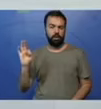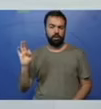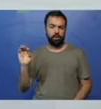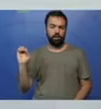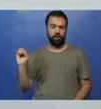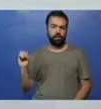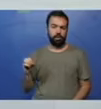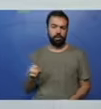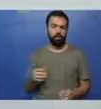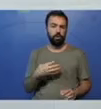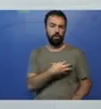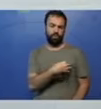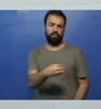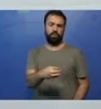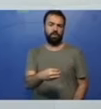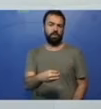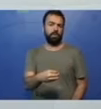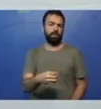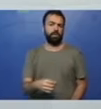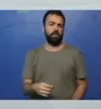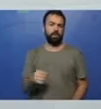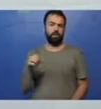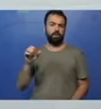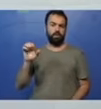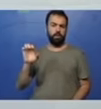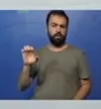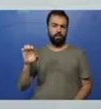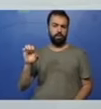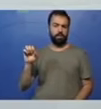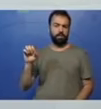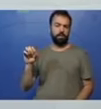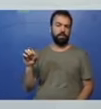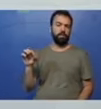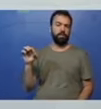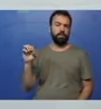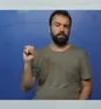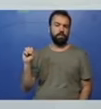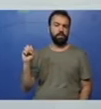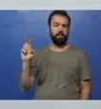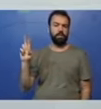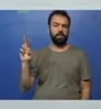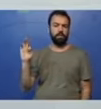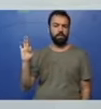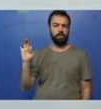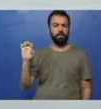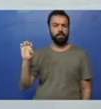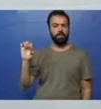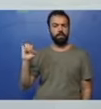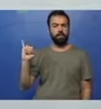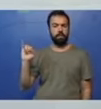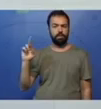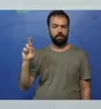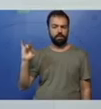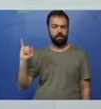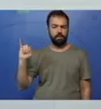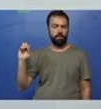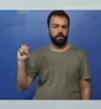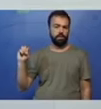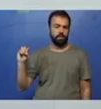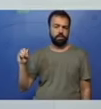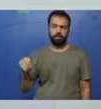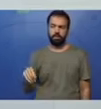Agora, voltando para a classificação, para as categorias de Linneu, a classificação biológica proposta por Linneu, ele propôs a